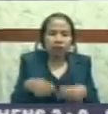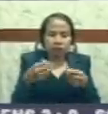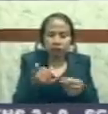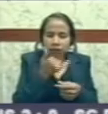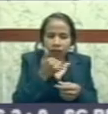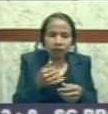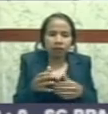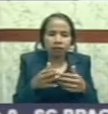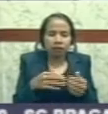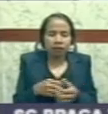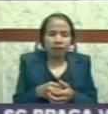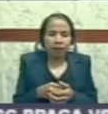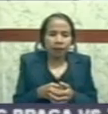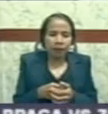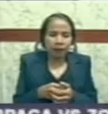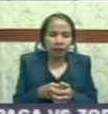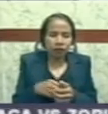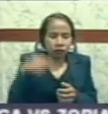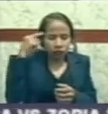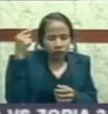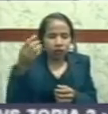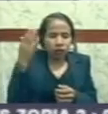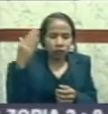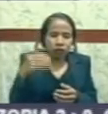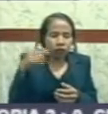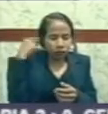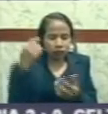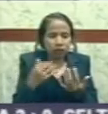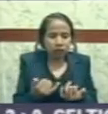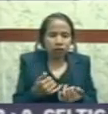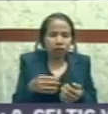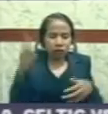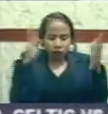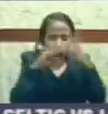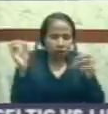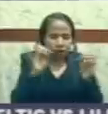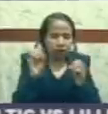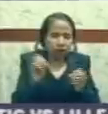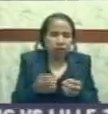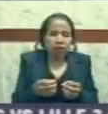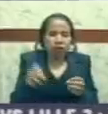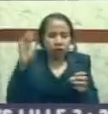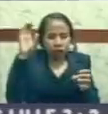asina ida ne mak problema governo anterior ni anga governo problema la o si ida ne problema estado